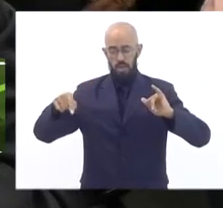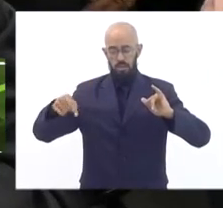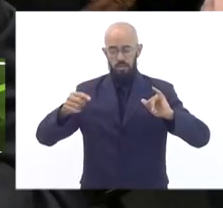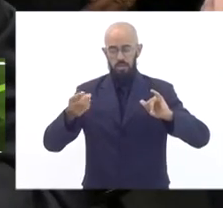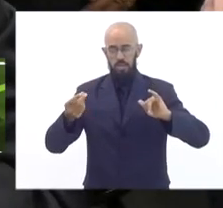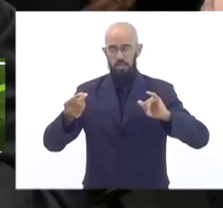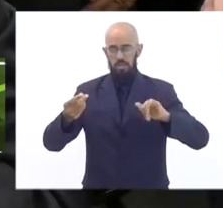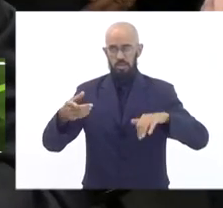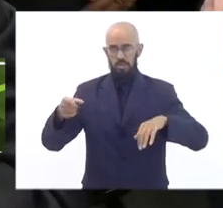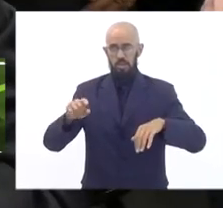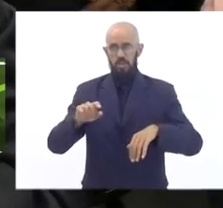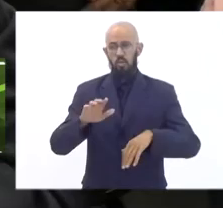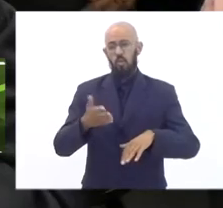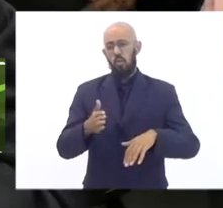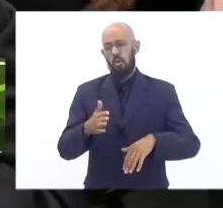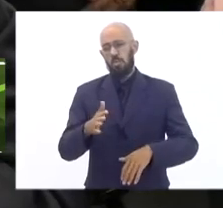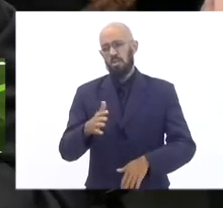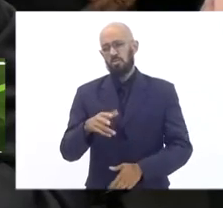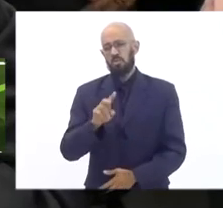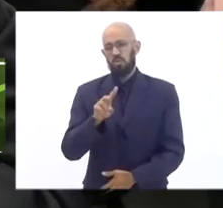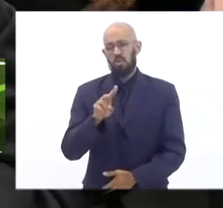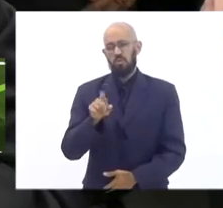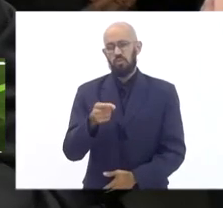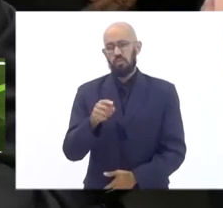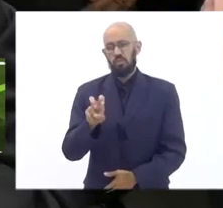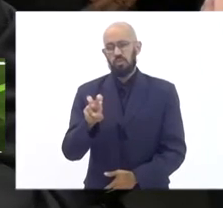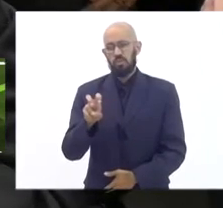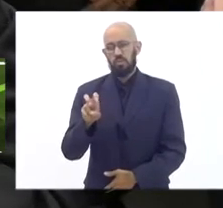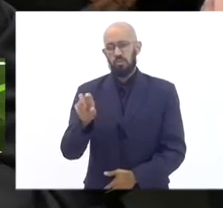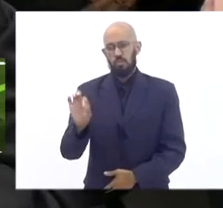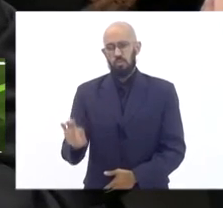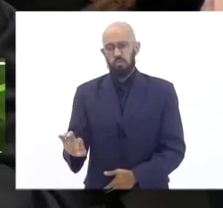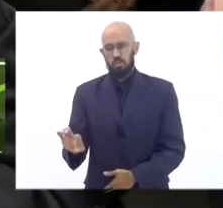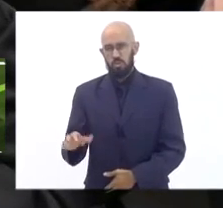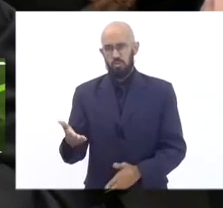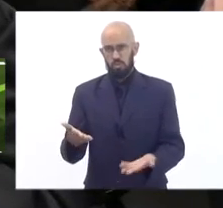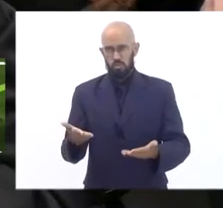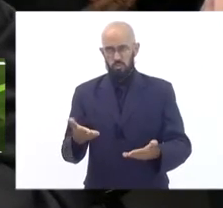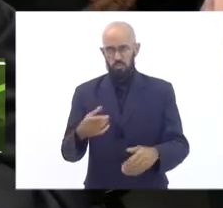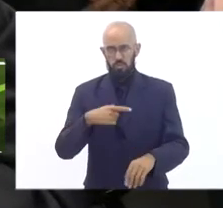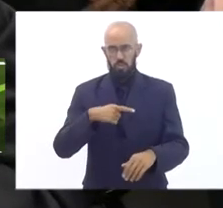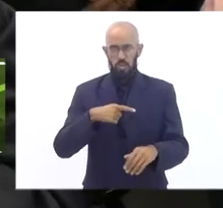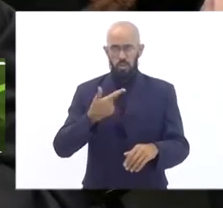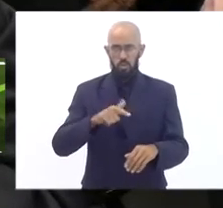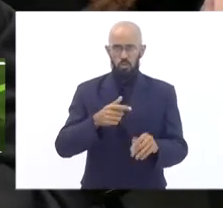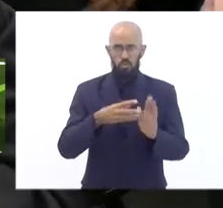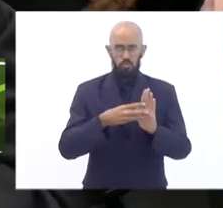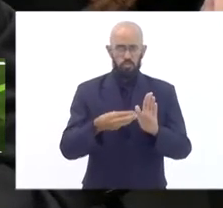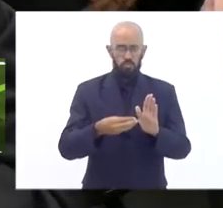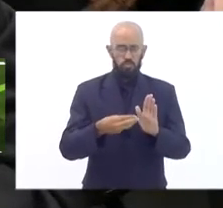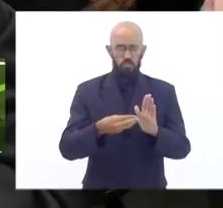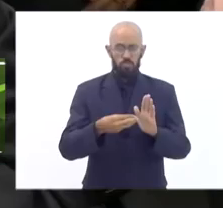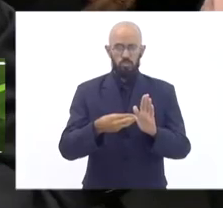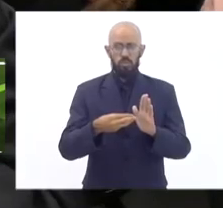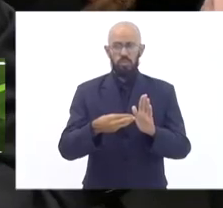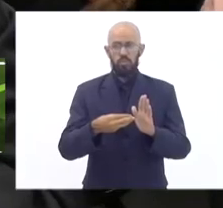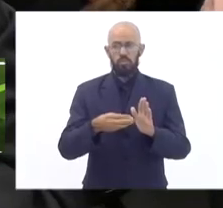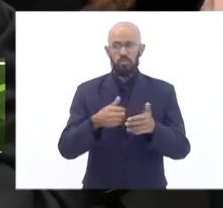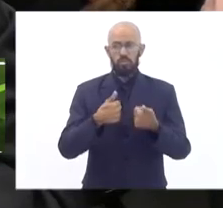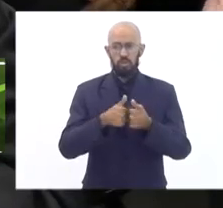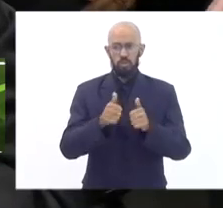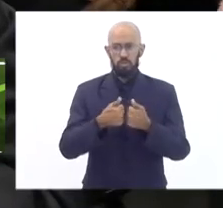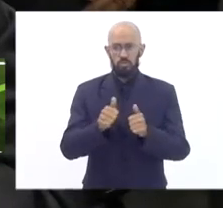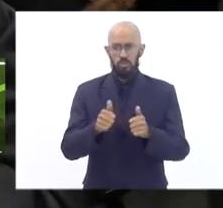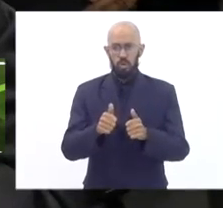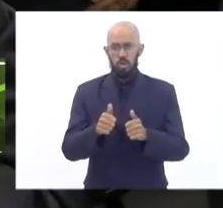de 2,5% hoje. Tem outros modos de transporte em outras regiões do Brasil, que